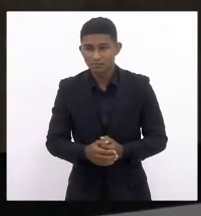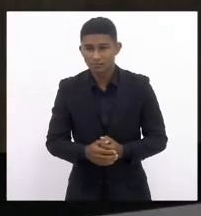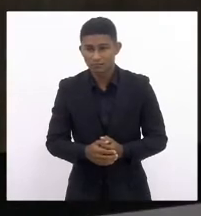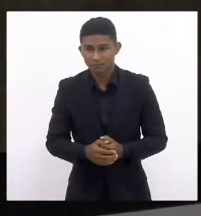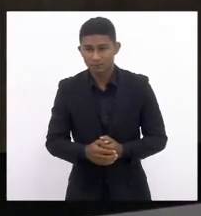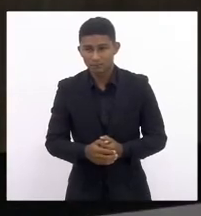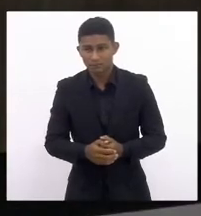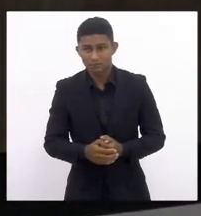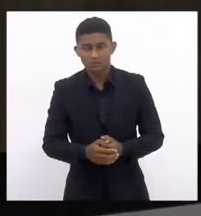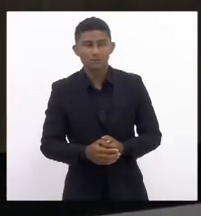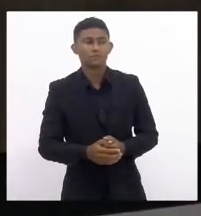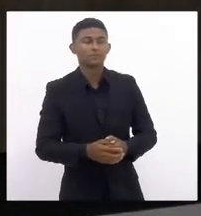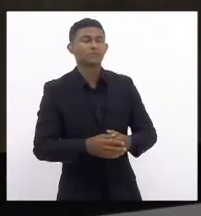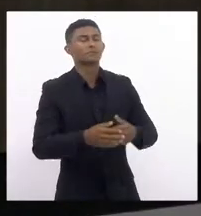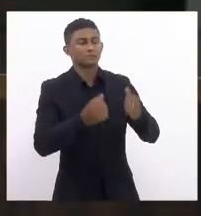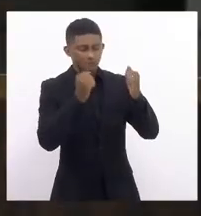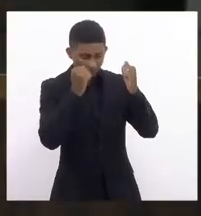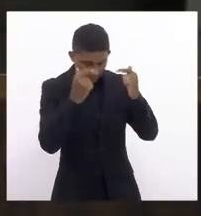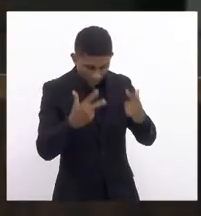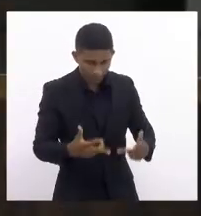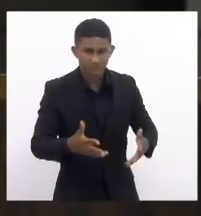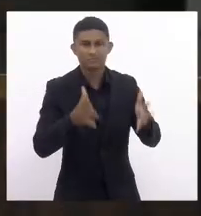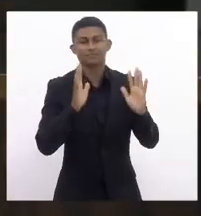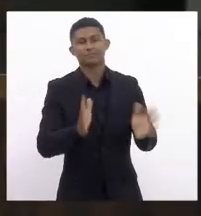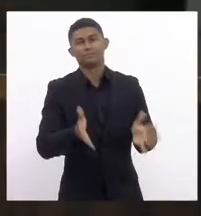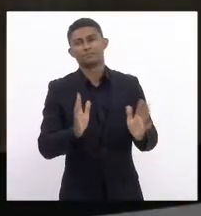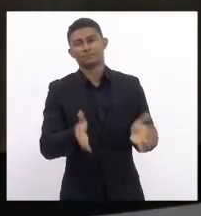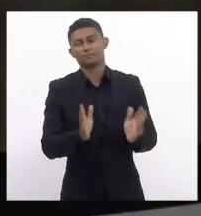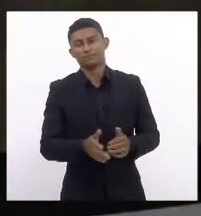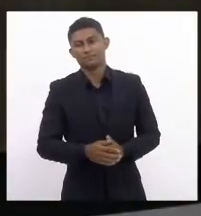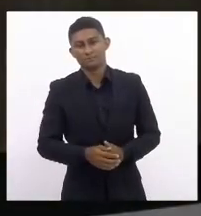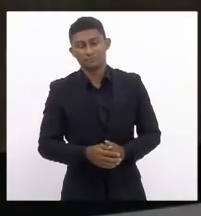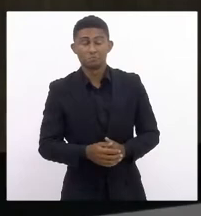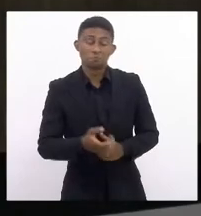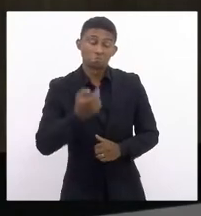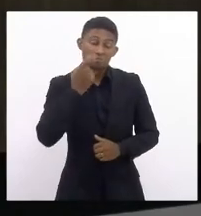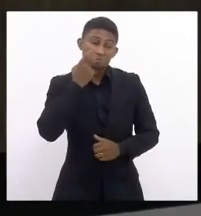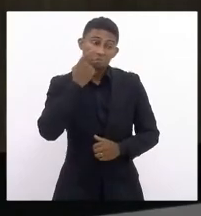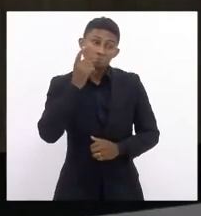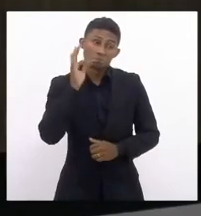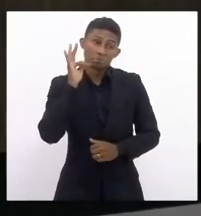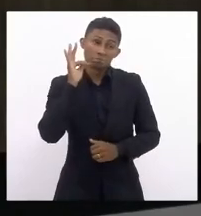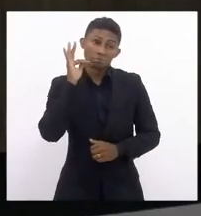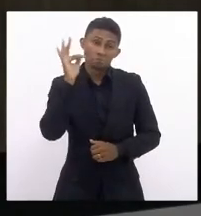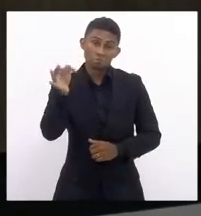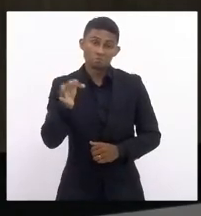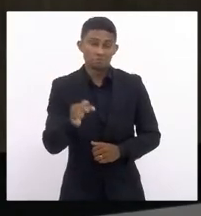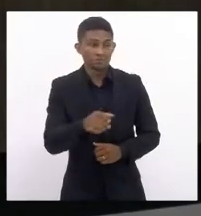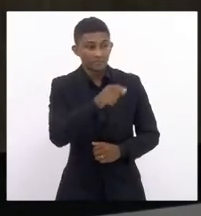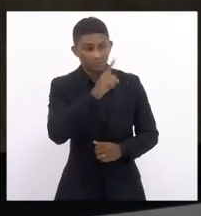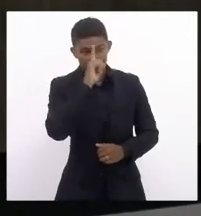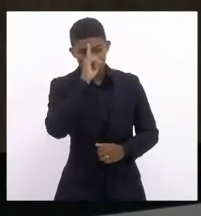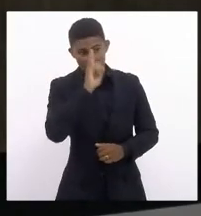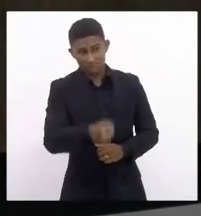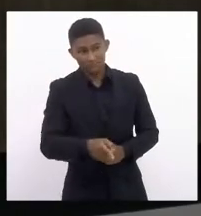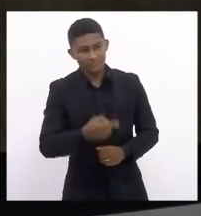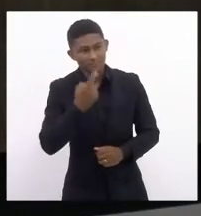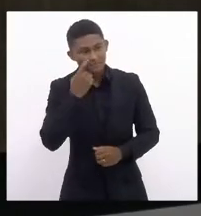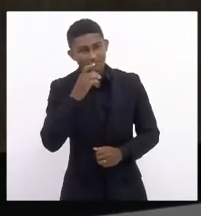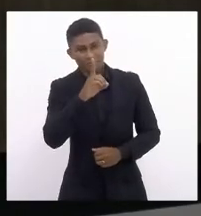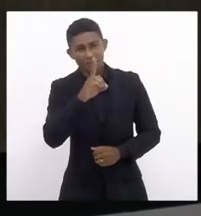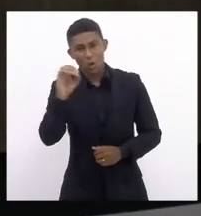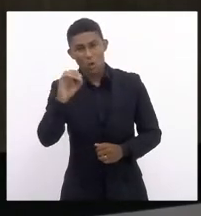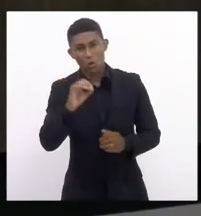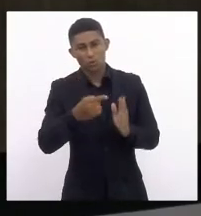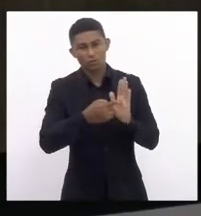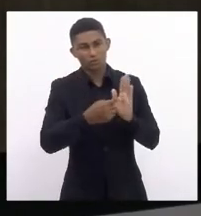Não, senhor presidente, eu já expliquei ao senhor. Quem sabe no futuro, o senhor não manda publicar no Diário Oficial